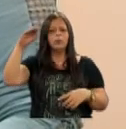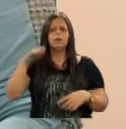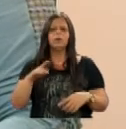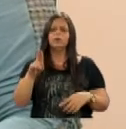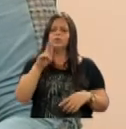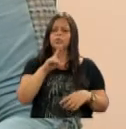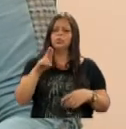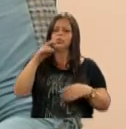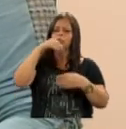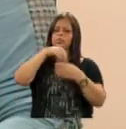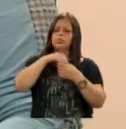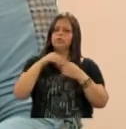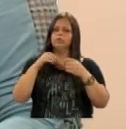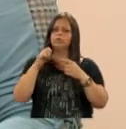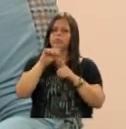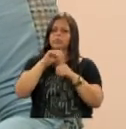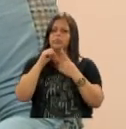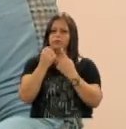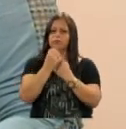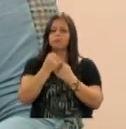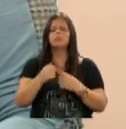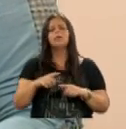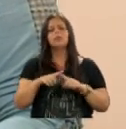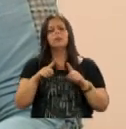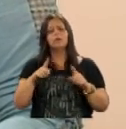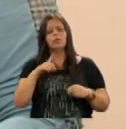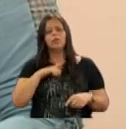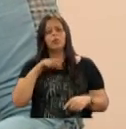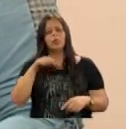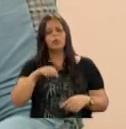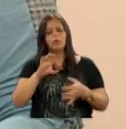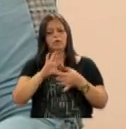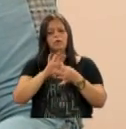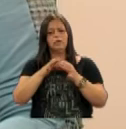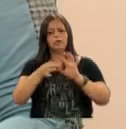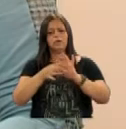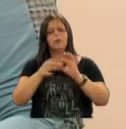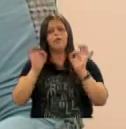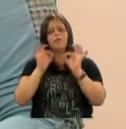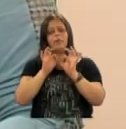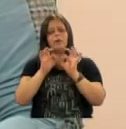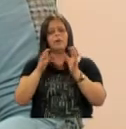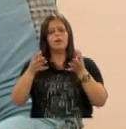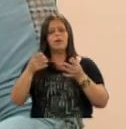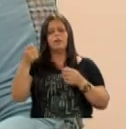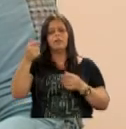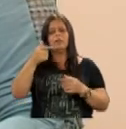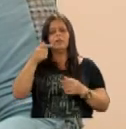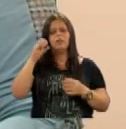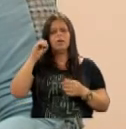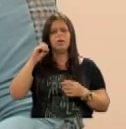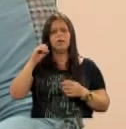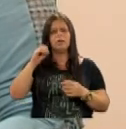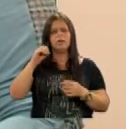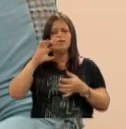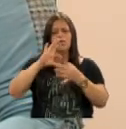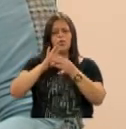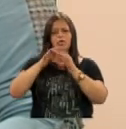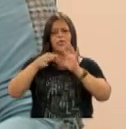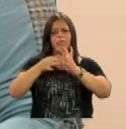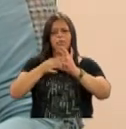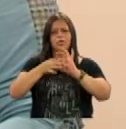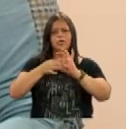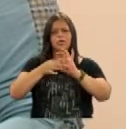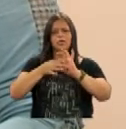dentro da sociedade então nós temos hoje a olimpíada realizamos agora 20º olimpíadas estadual das apaes do estado do rio grande